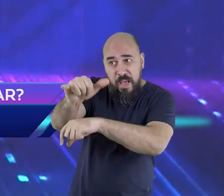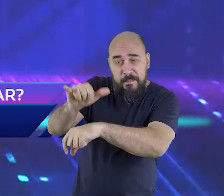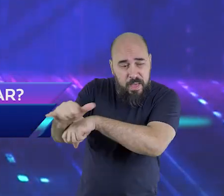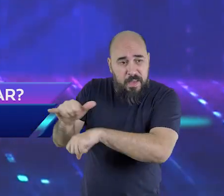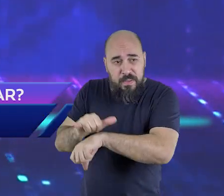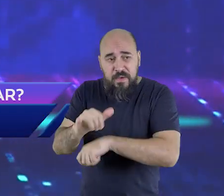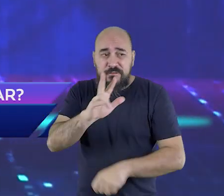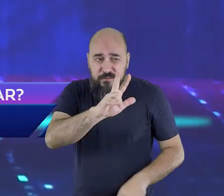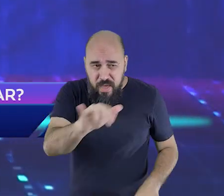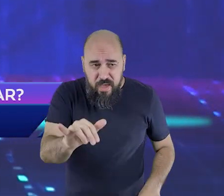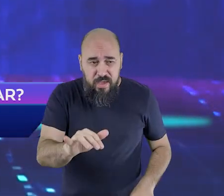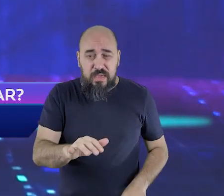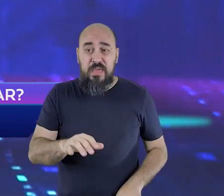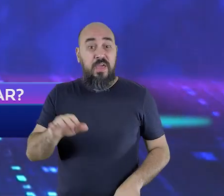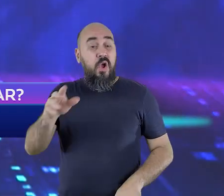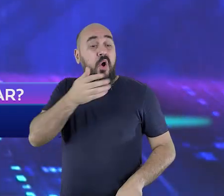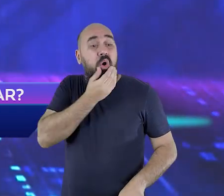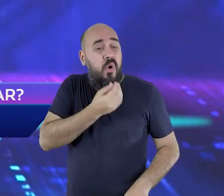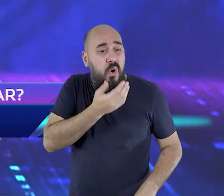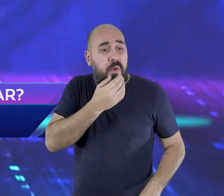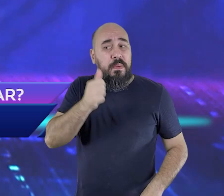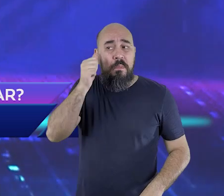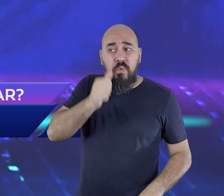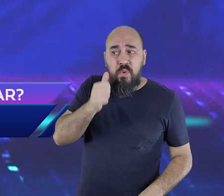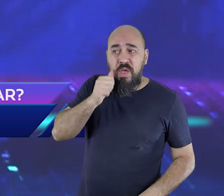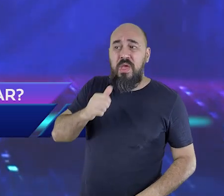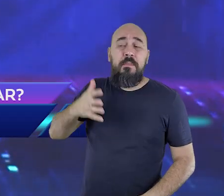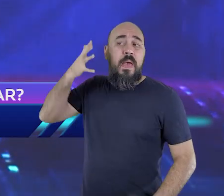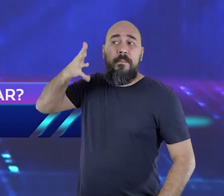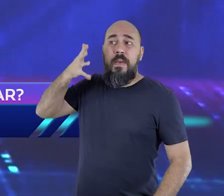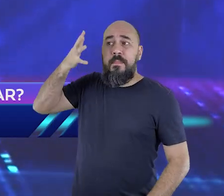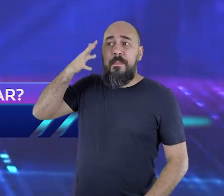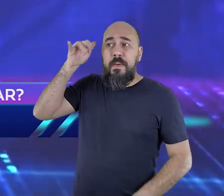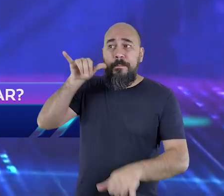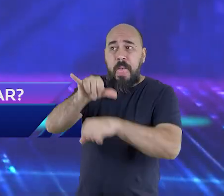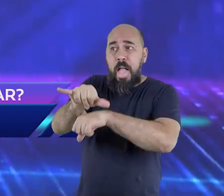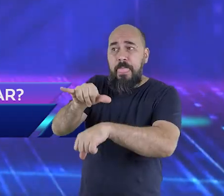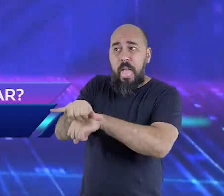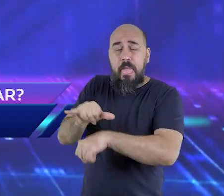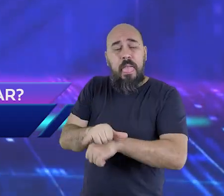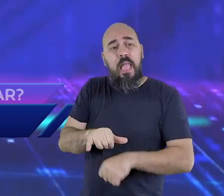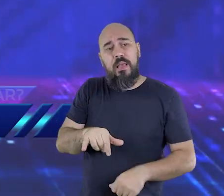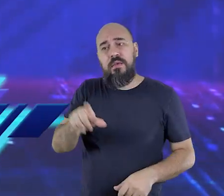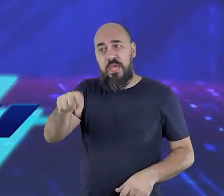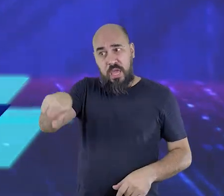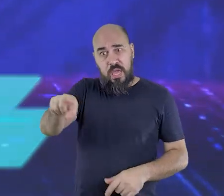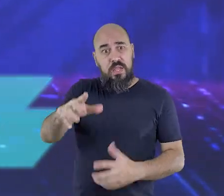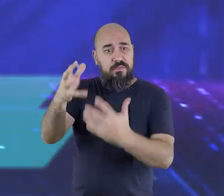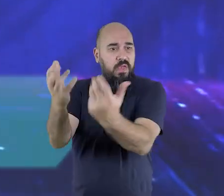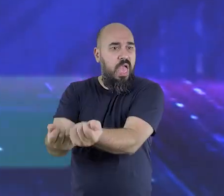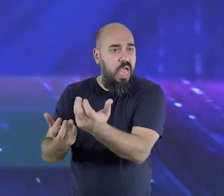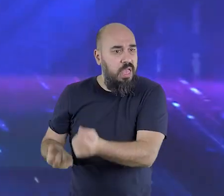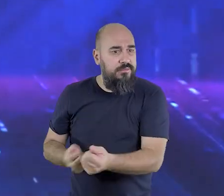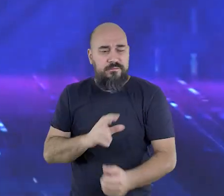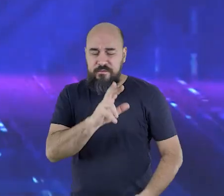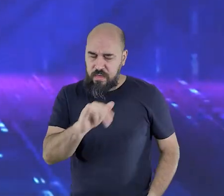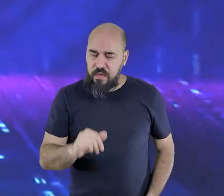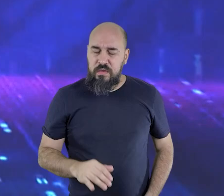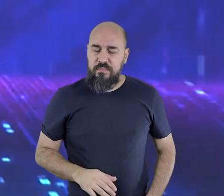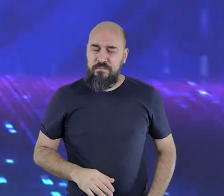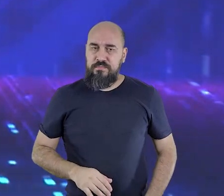levantarão homens falando coisas pervertidas para arrastar os discípulos atrás deles."